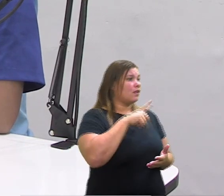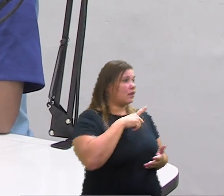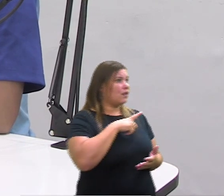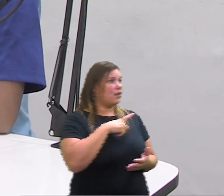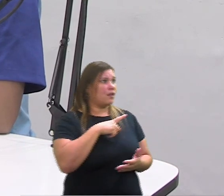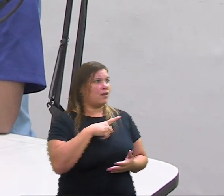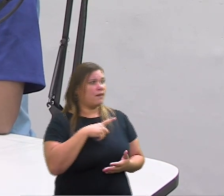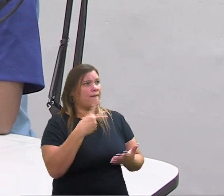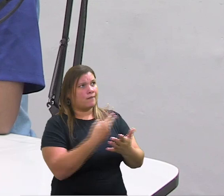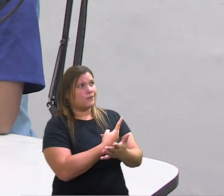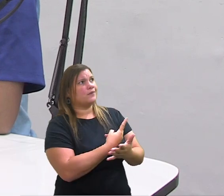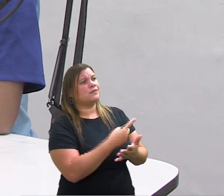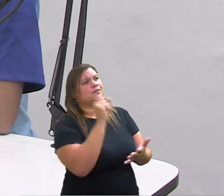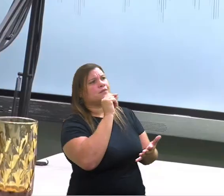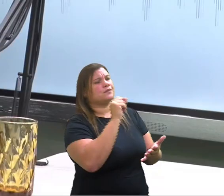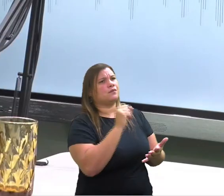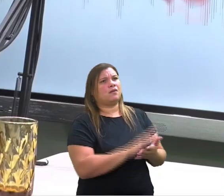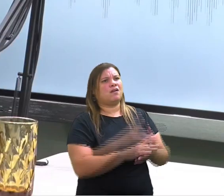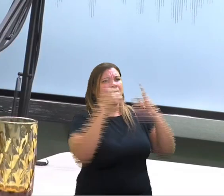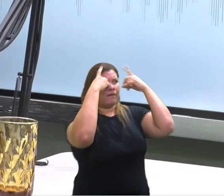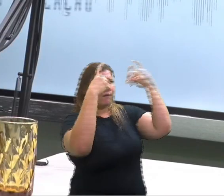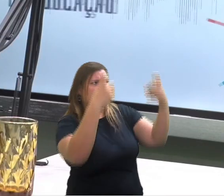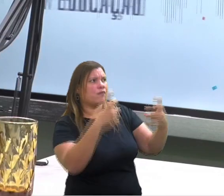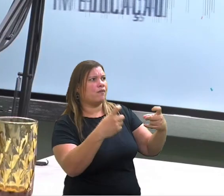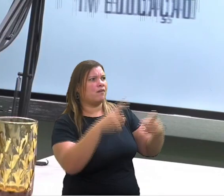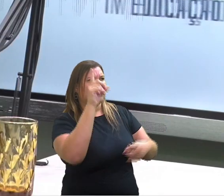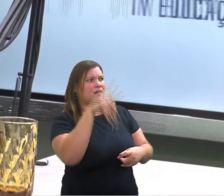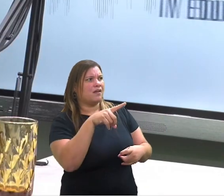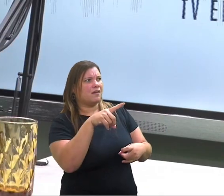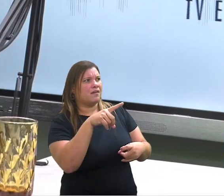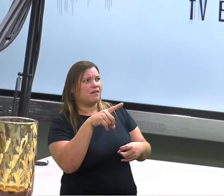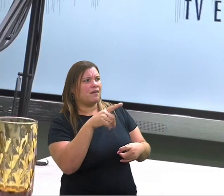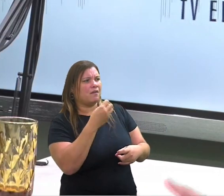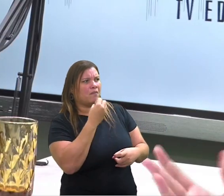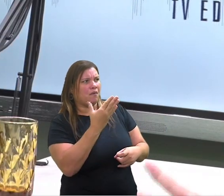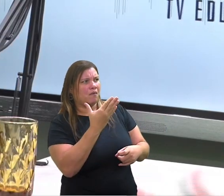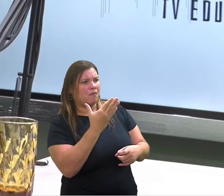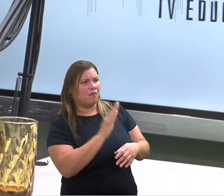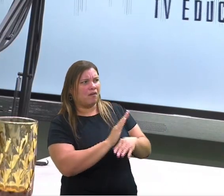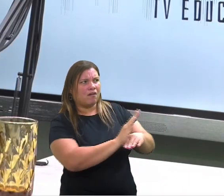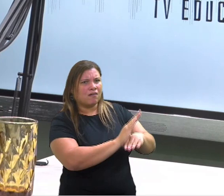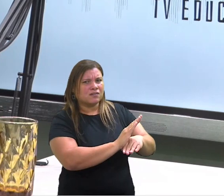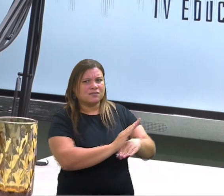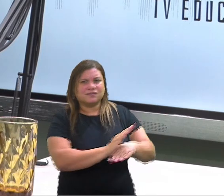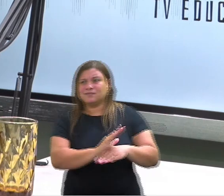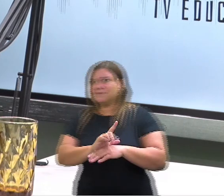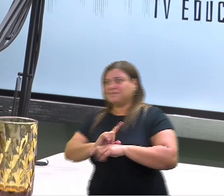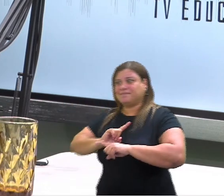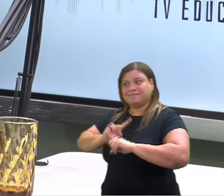ser considerada legítima? Não. Vamos dar um exemplo, um aluno chegou e deu um soco no